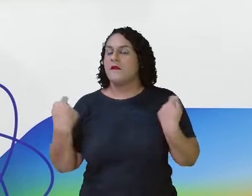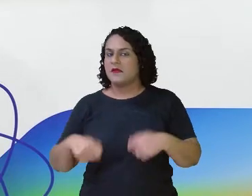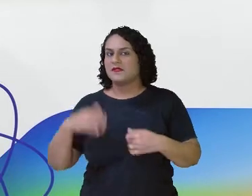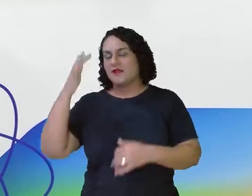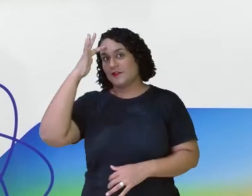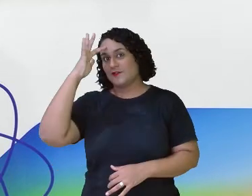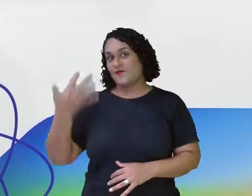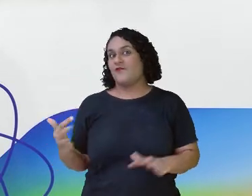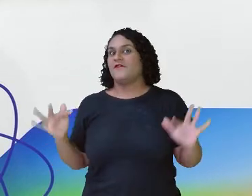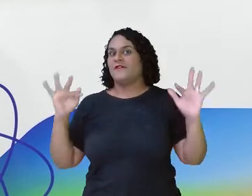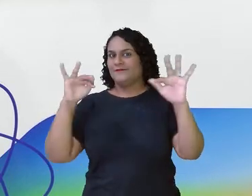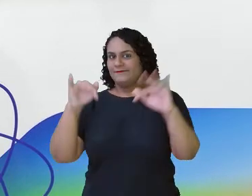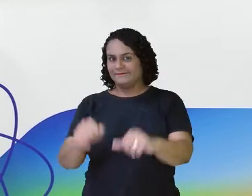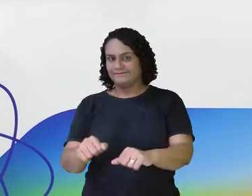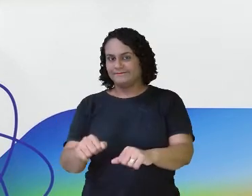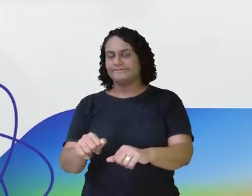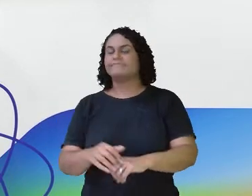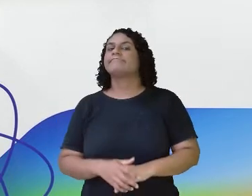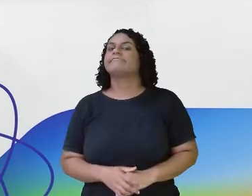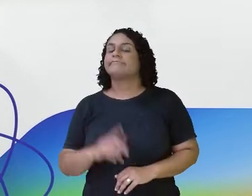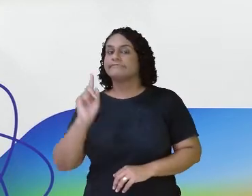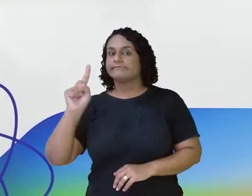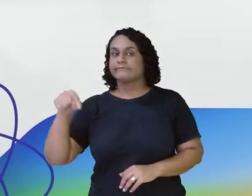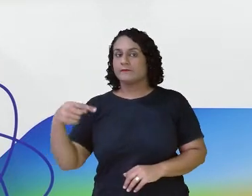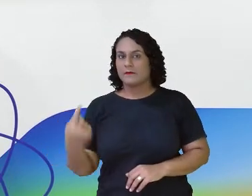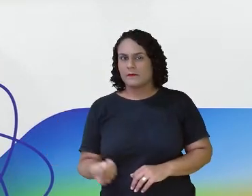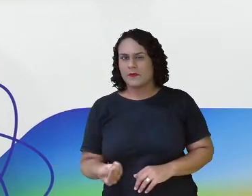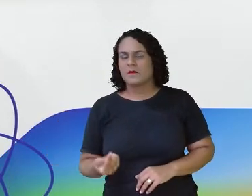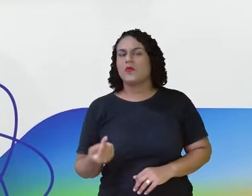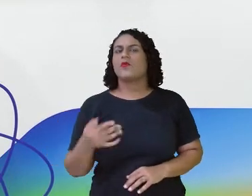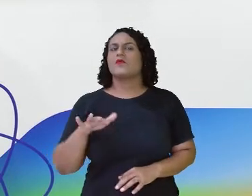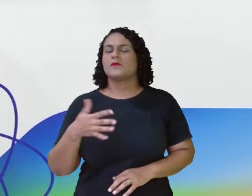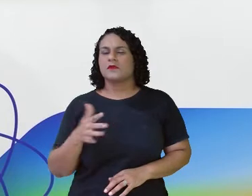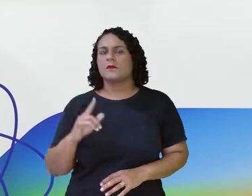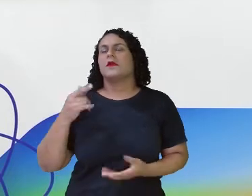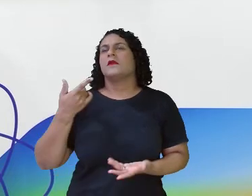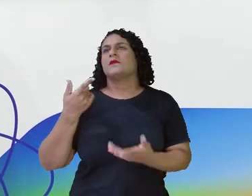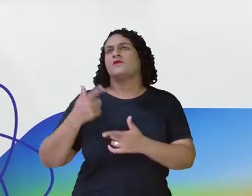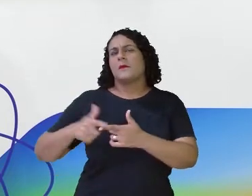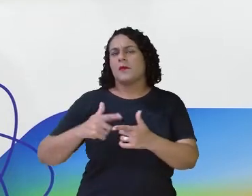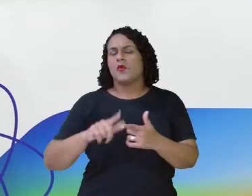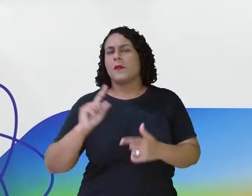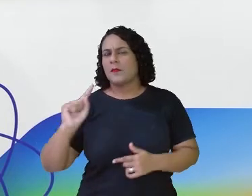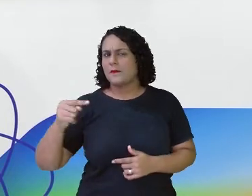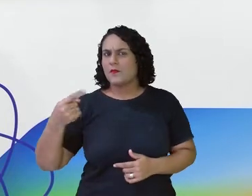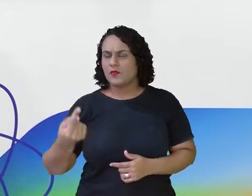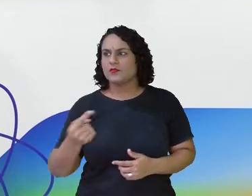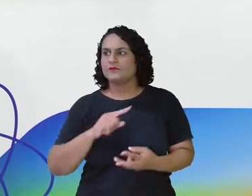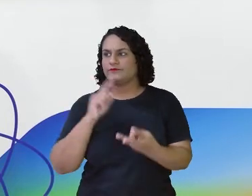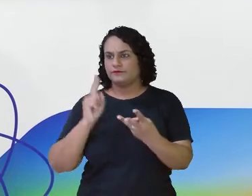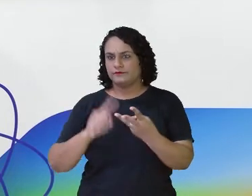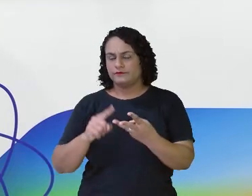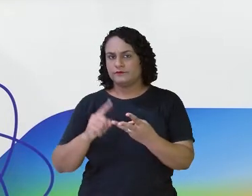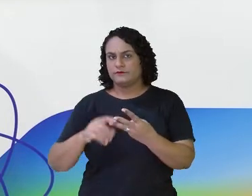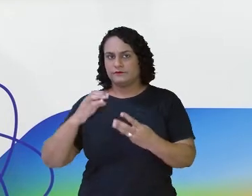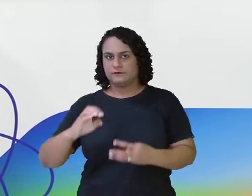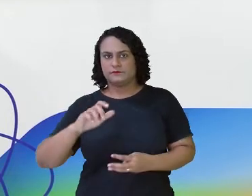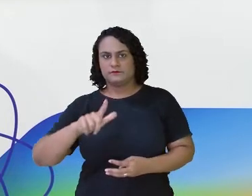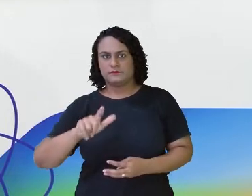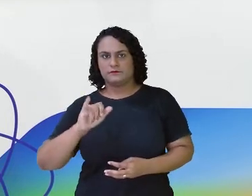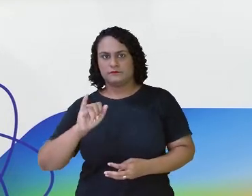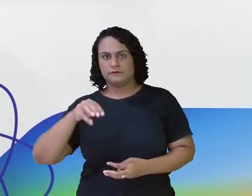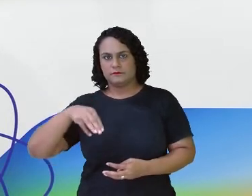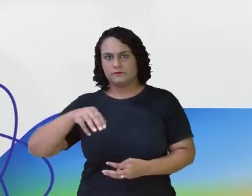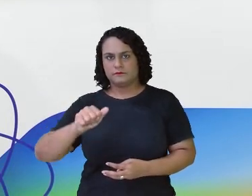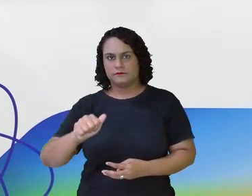ser resolvido. Em seguida, quando dá mais ou menos ali o problema, né, o que está acontecendo, vem o clímax, aquele momento